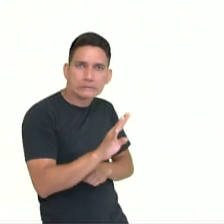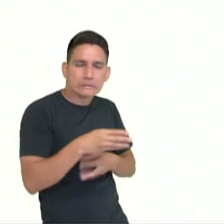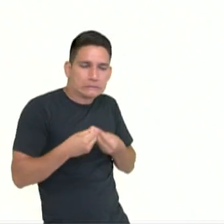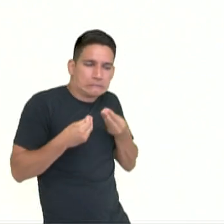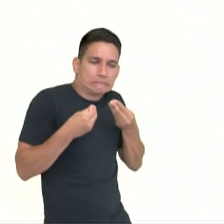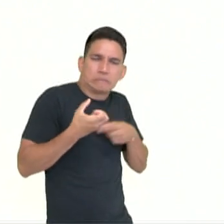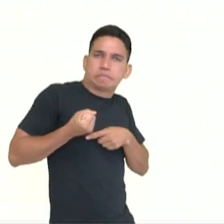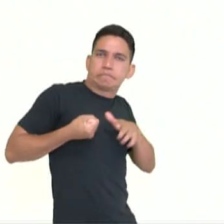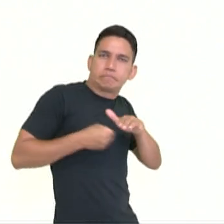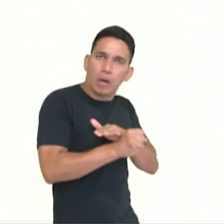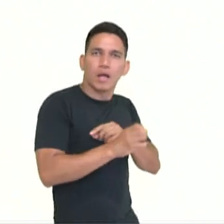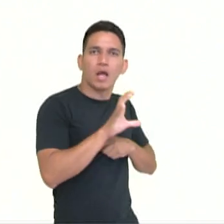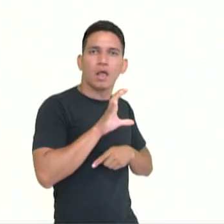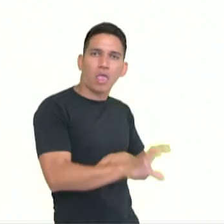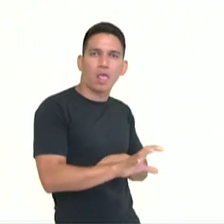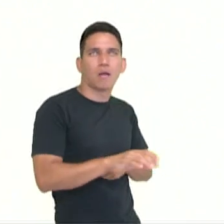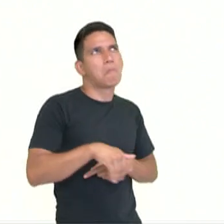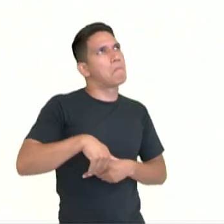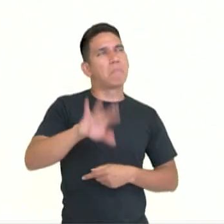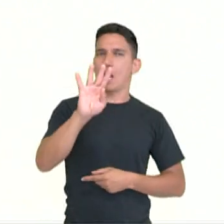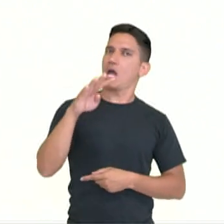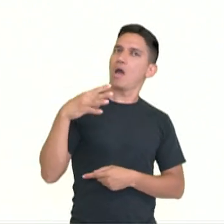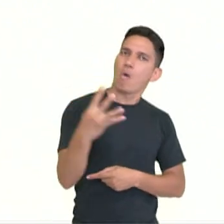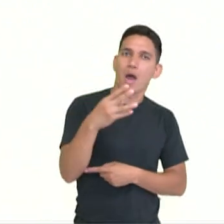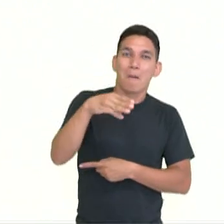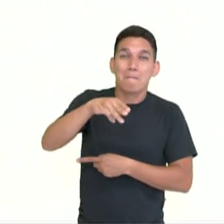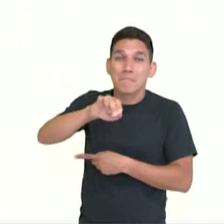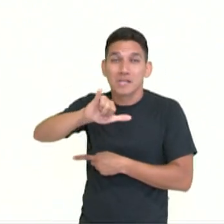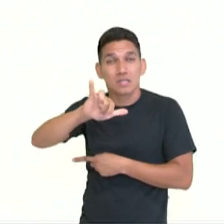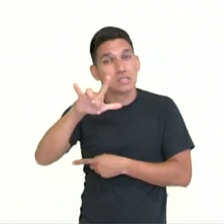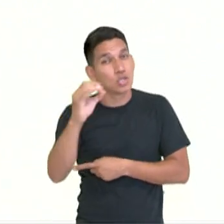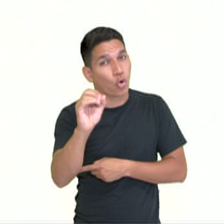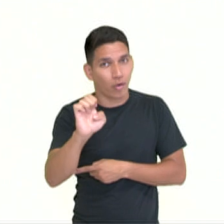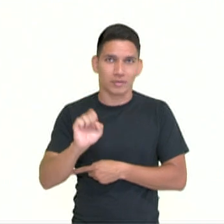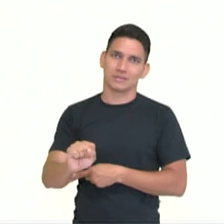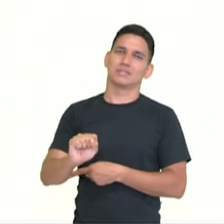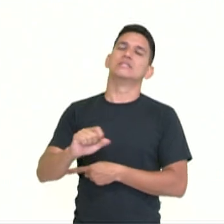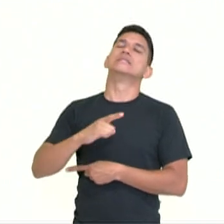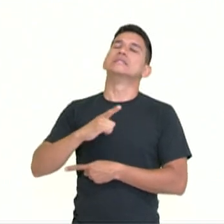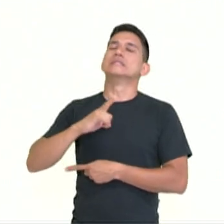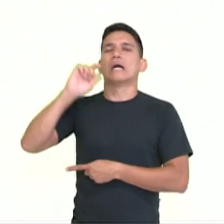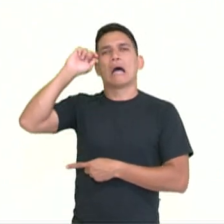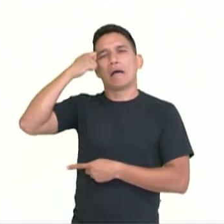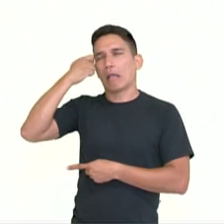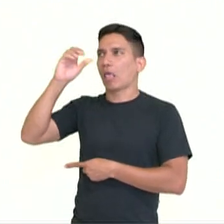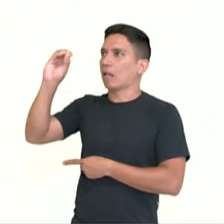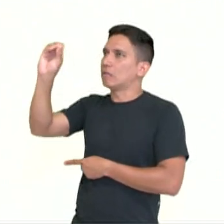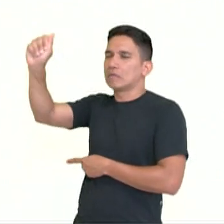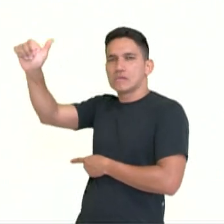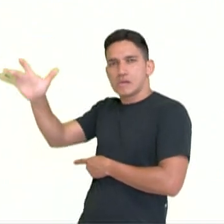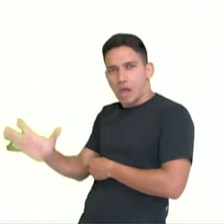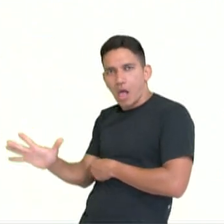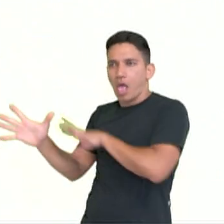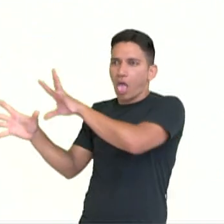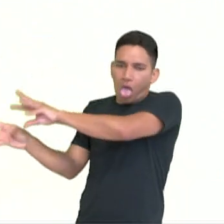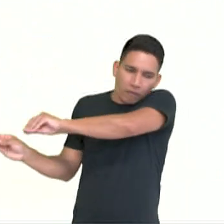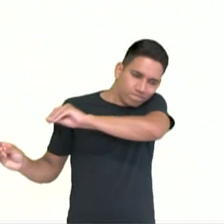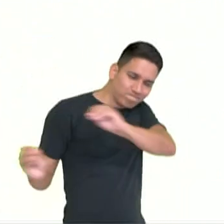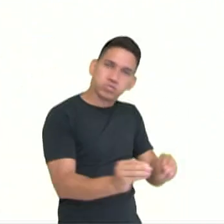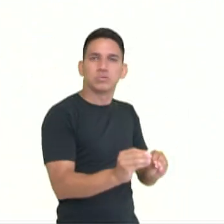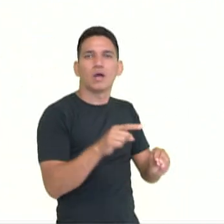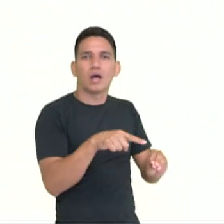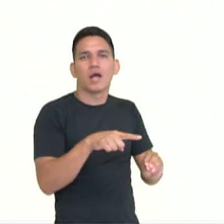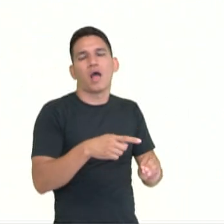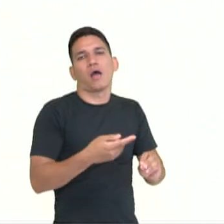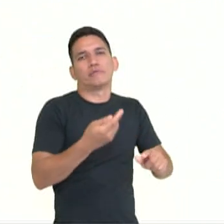até o Brasil. Mais de 4 milhões de africanos escravizados foram trazidos para o Brasil para